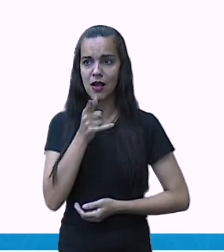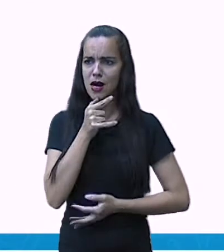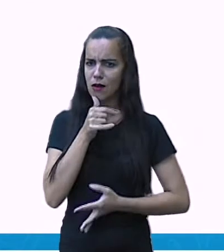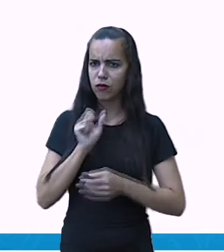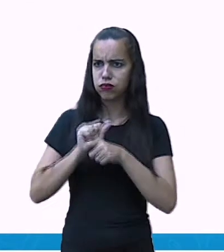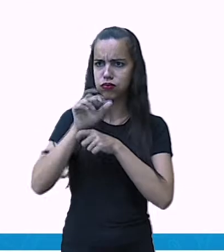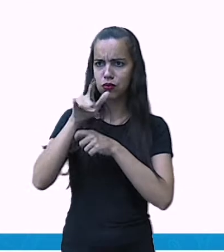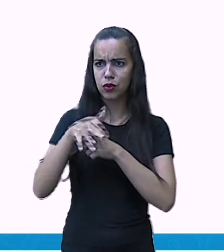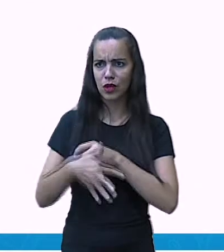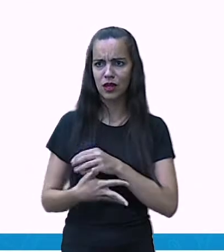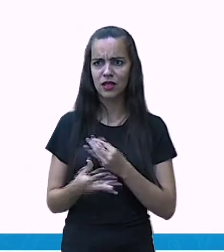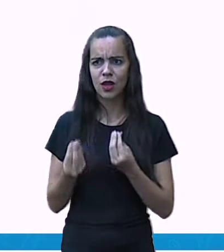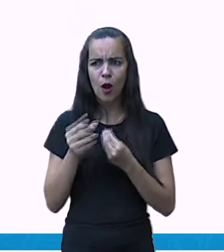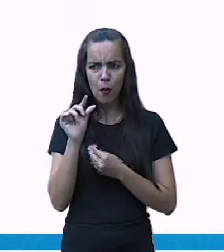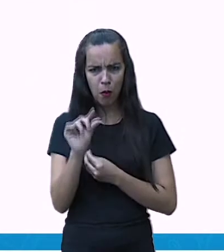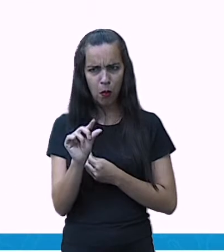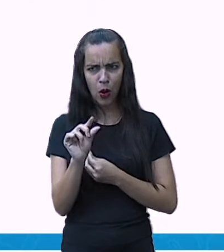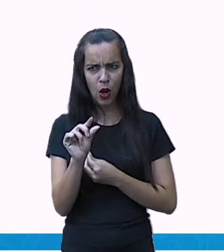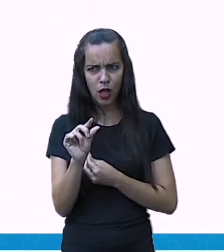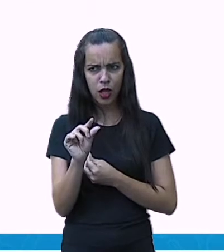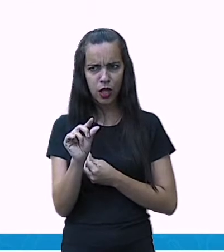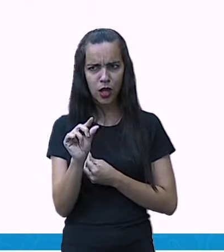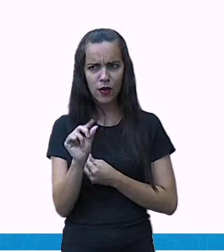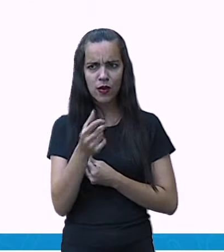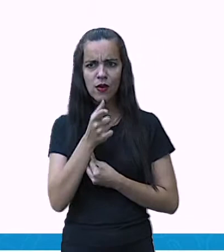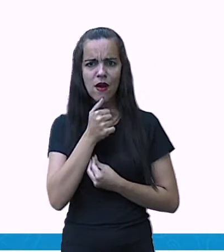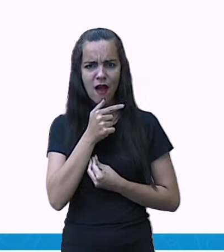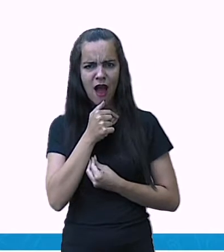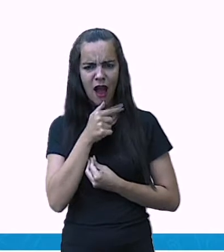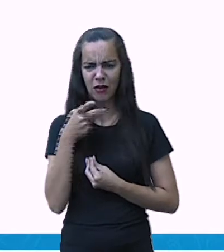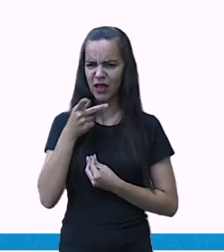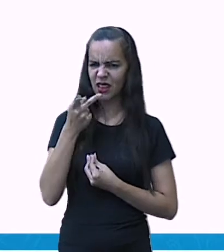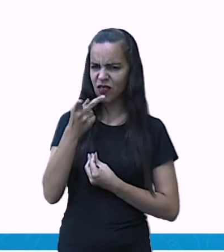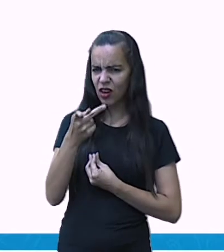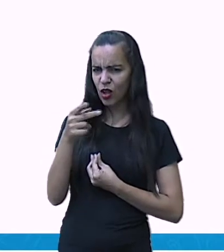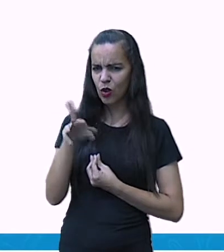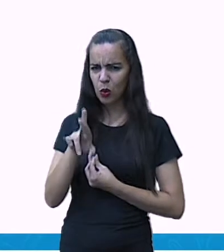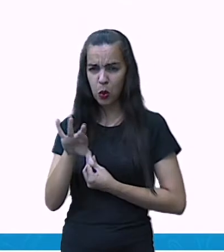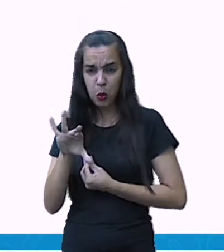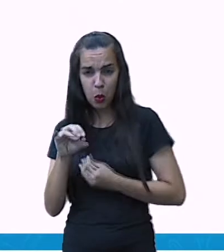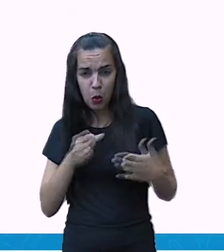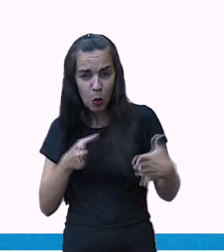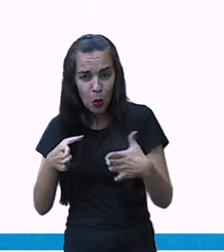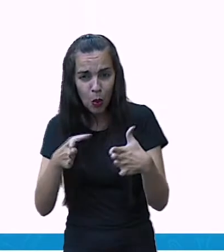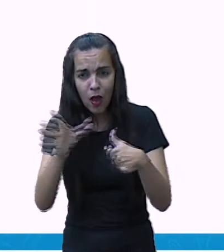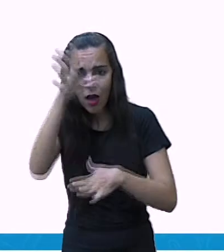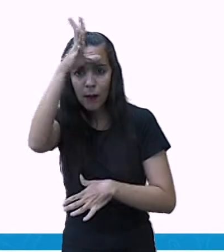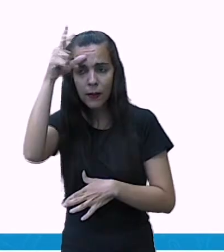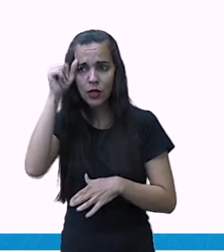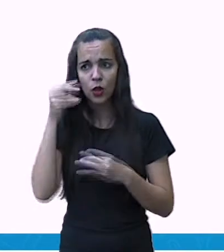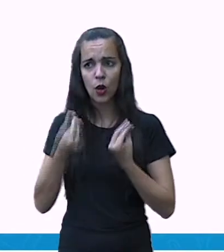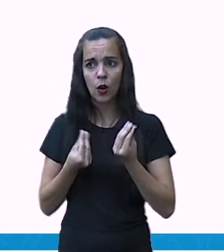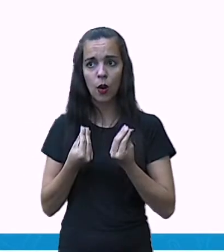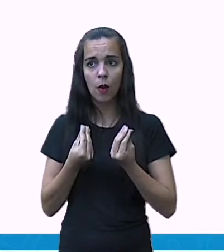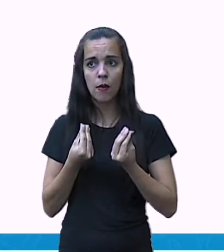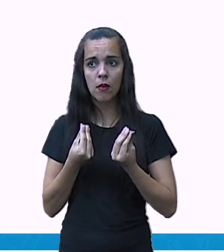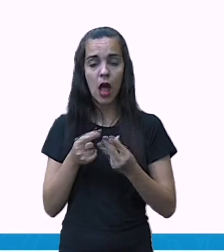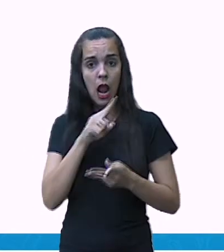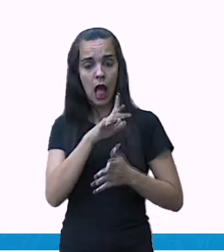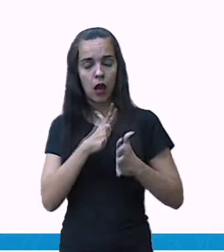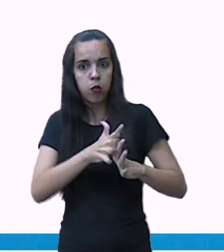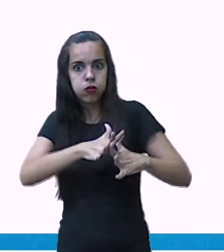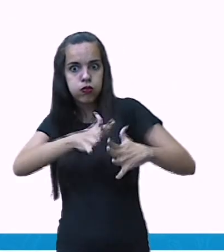água, um pouquinho desse de água, você está falando do rio Amazonas? Que o gigantesco rio